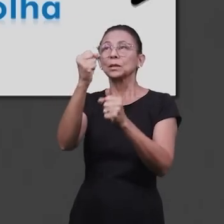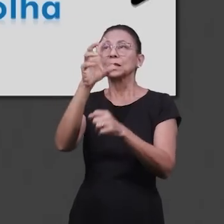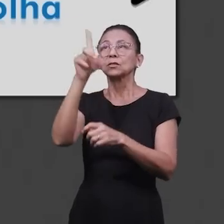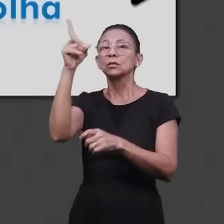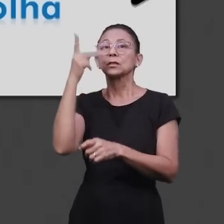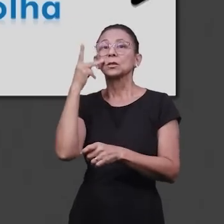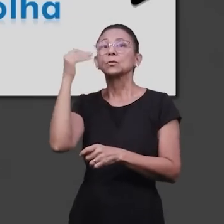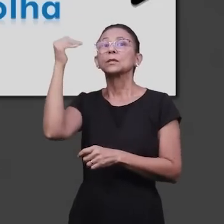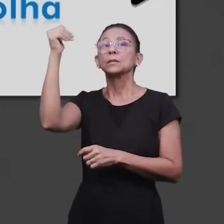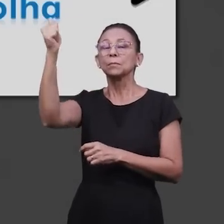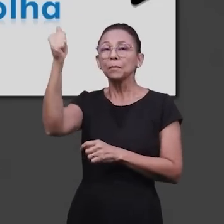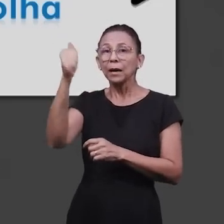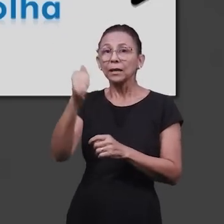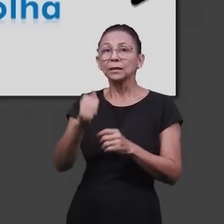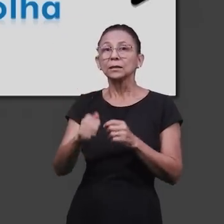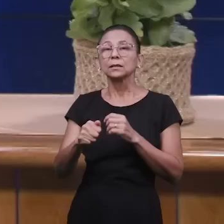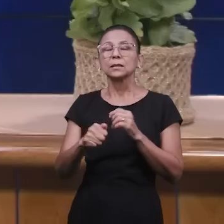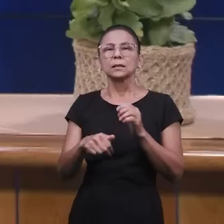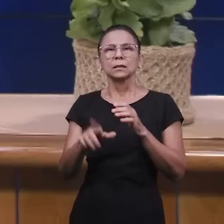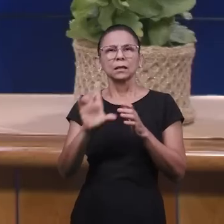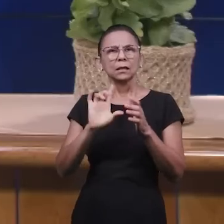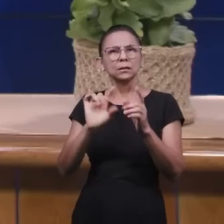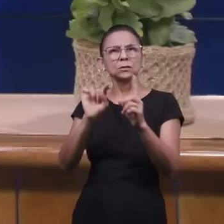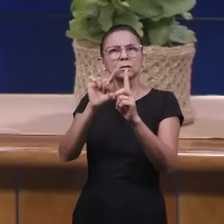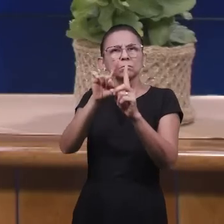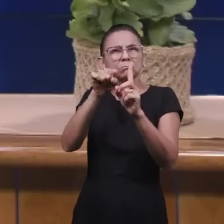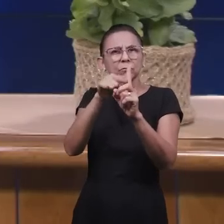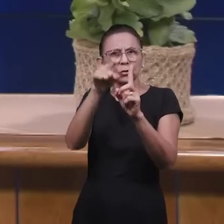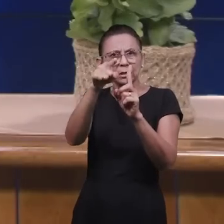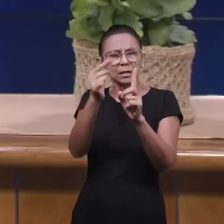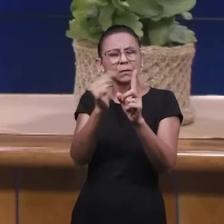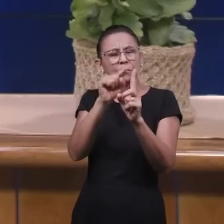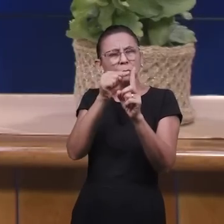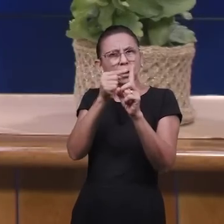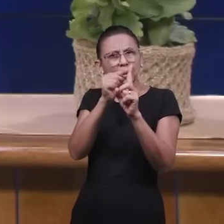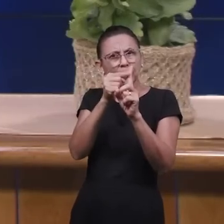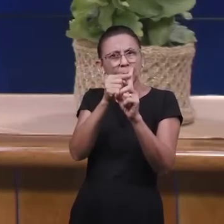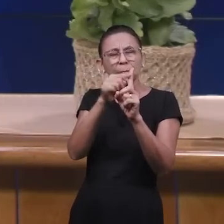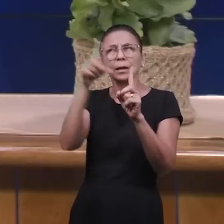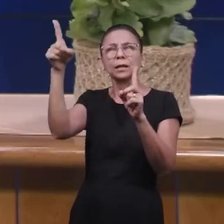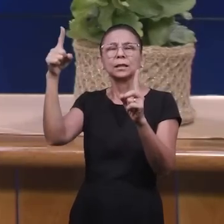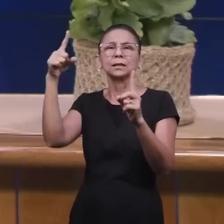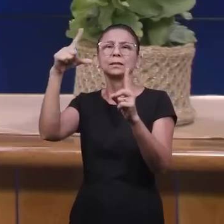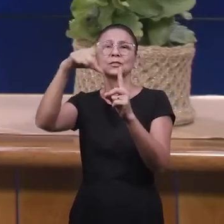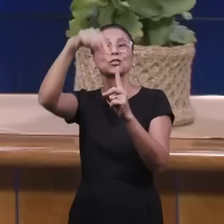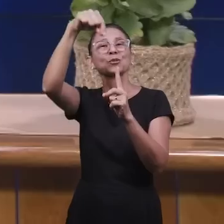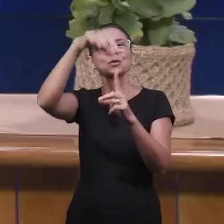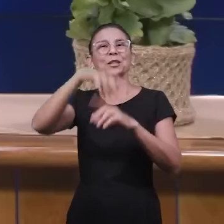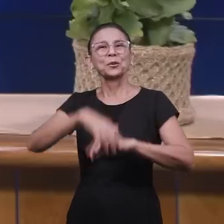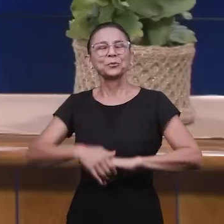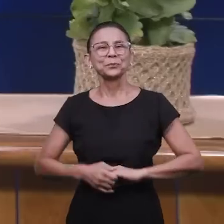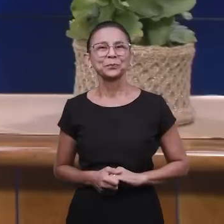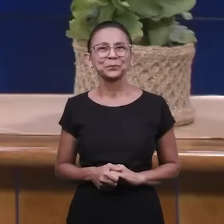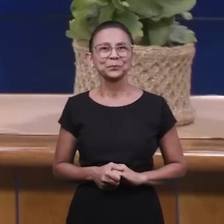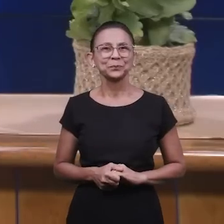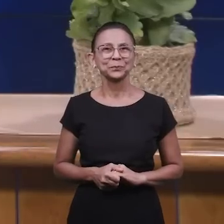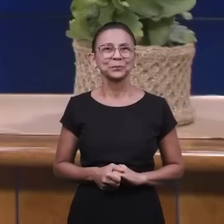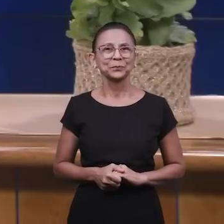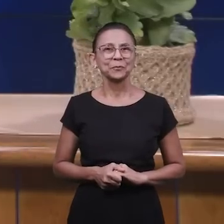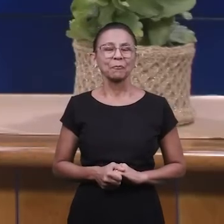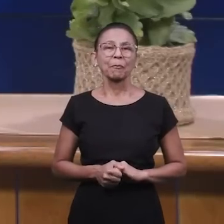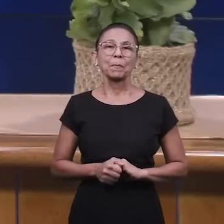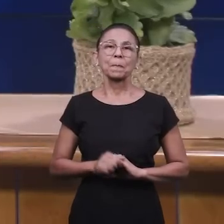a salvação é essa, você é eleito pelo Deus eterno, é chamado pelo Filho e o processo